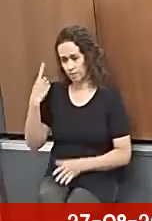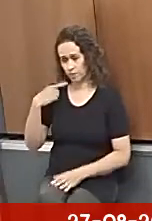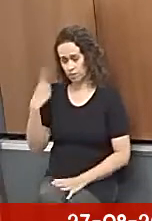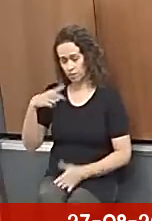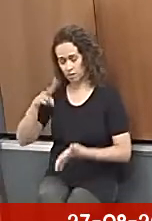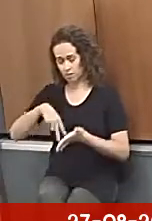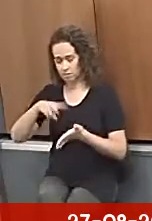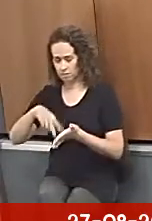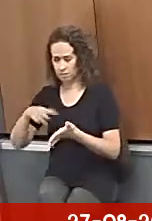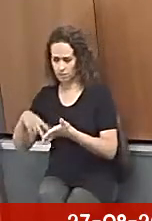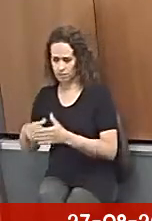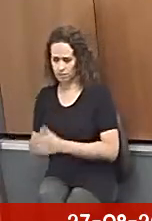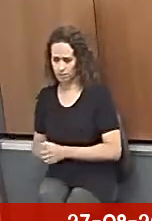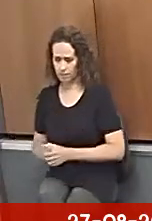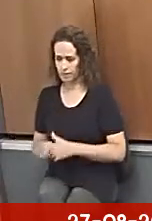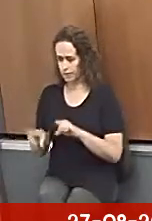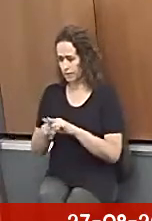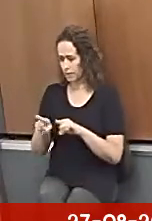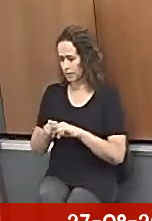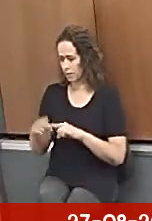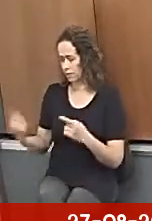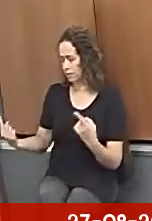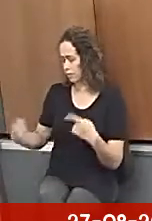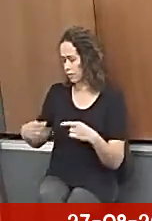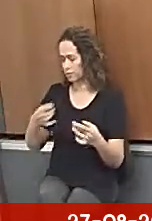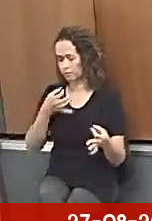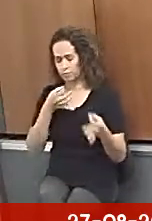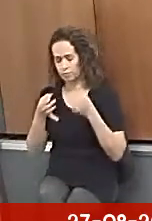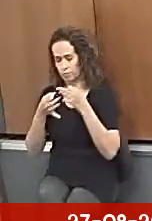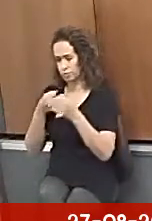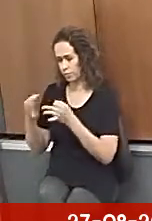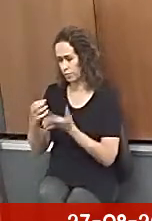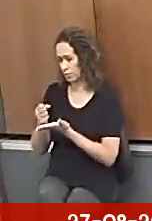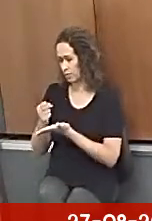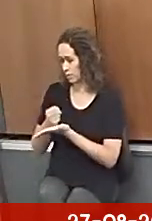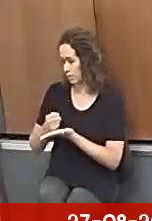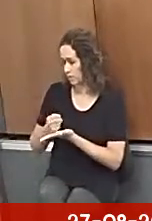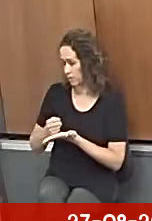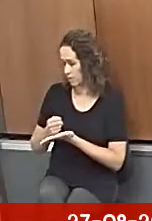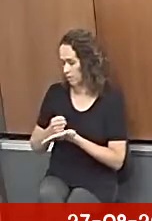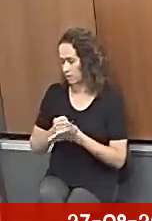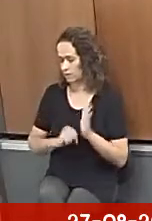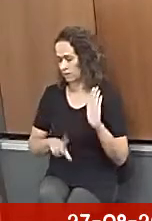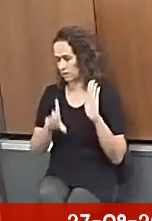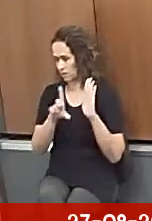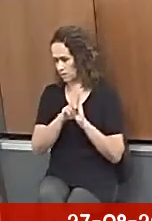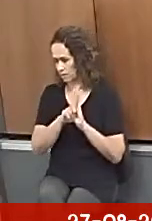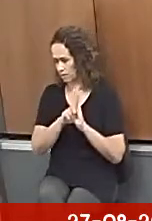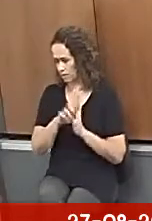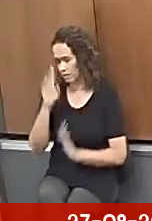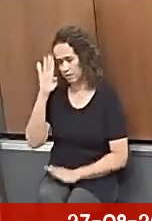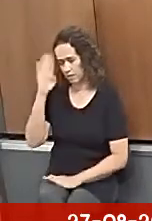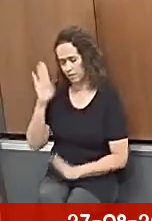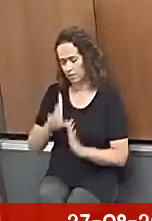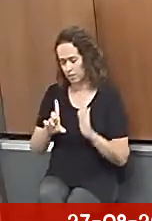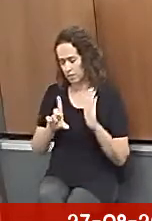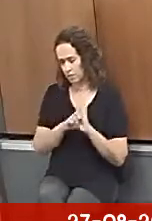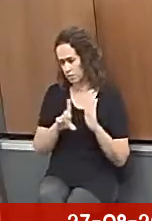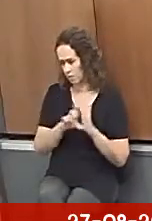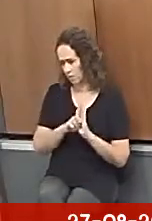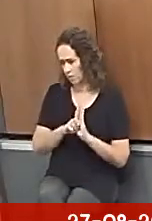os contra argumentos baseados nas leis principalmente na lei de número